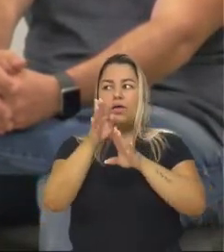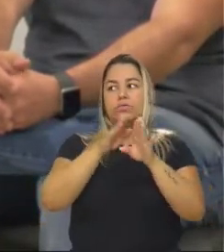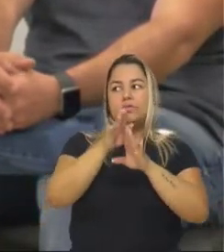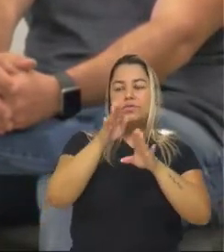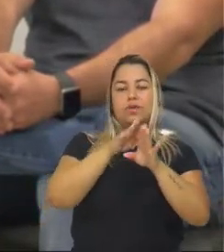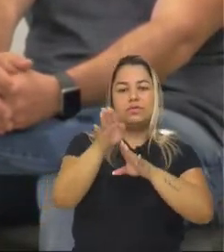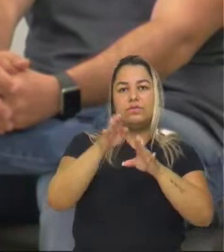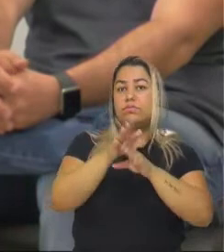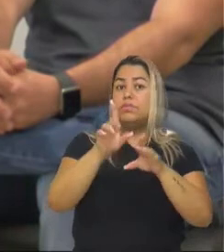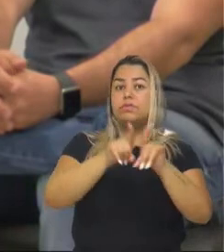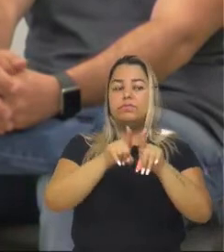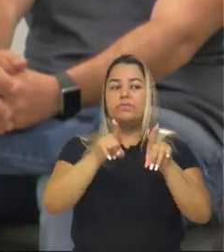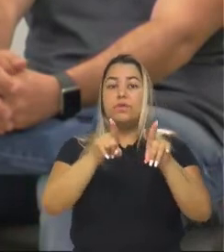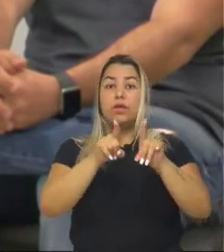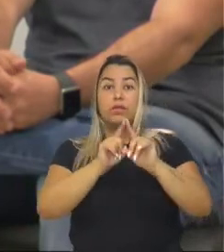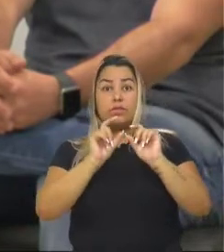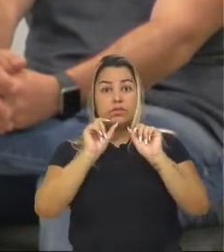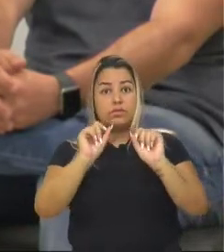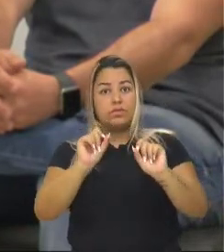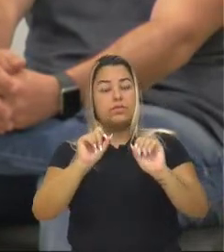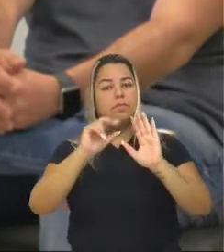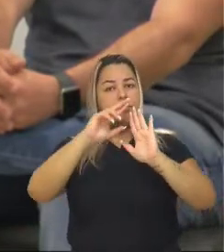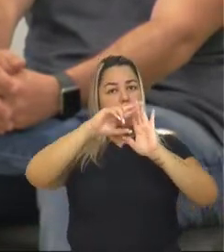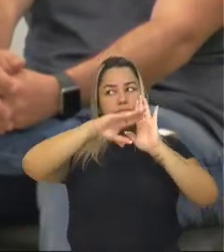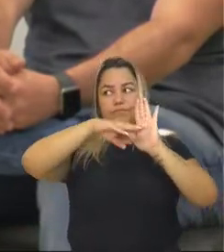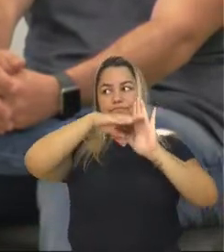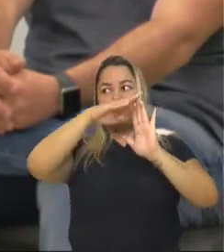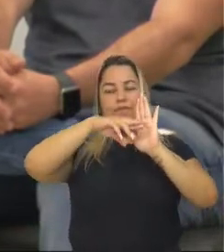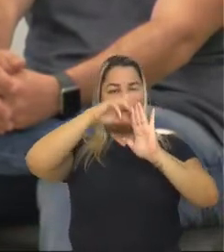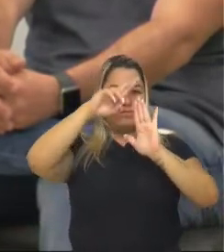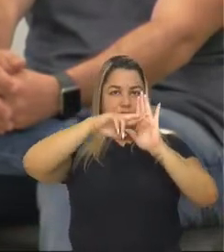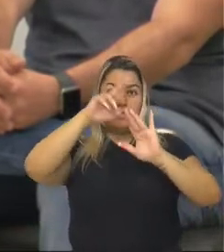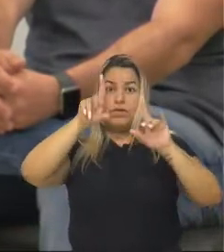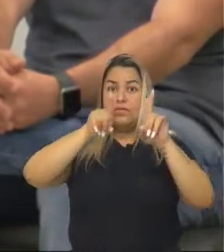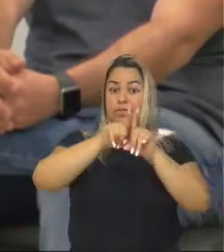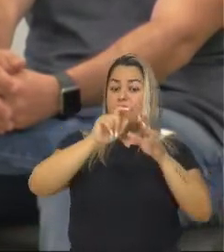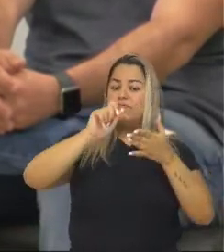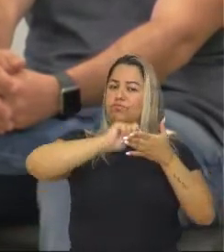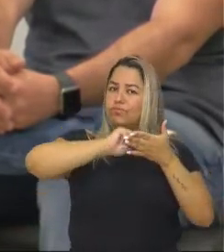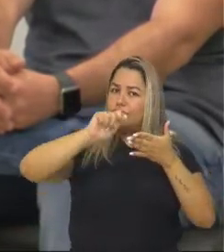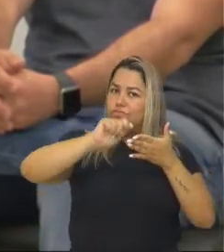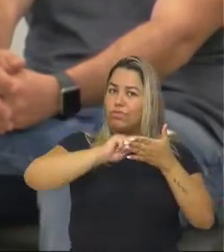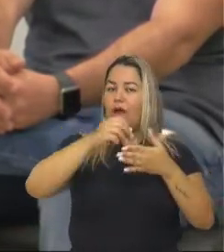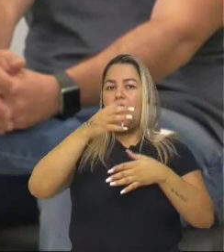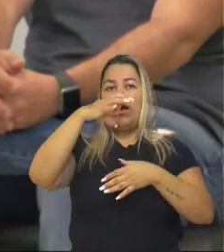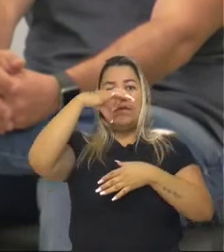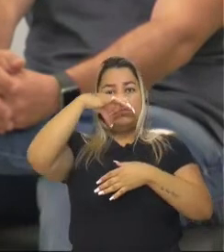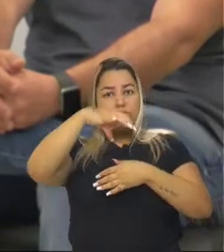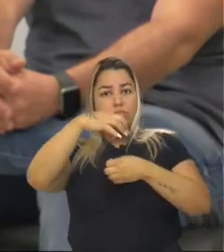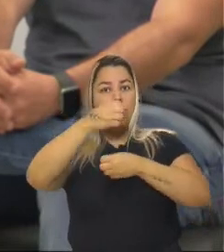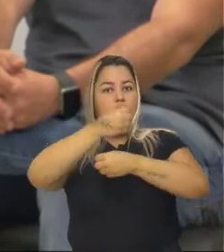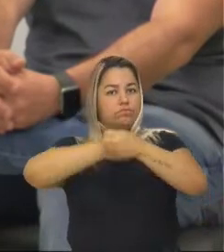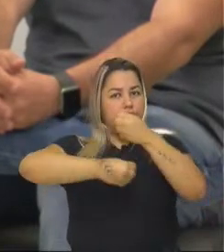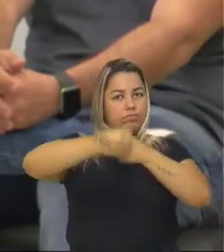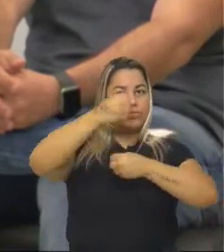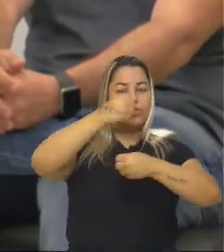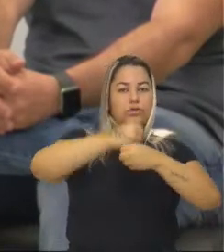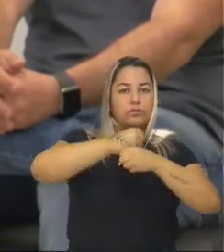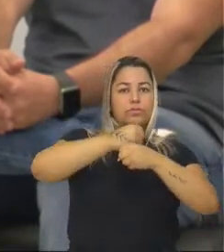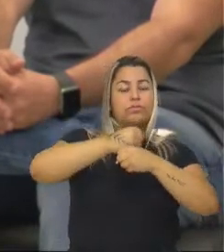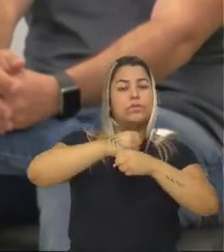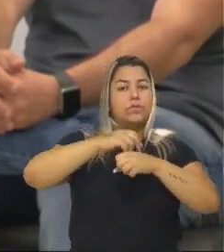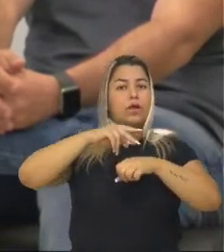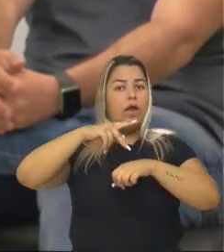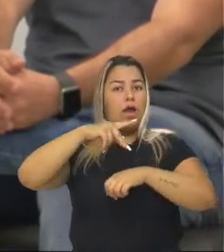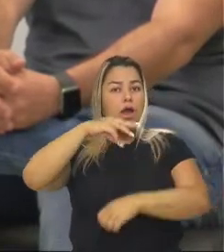desvio. Essa resolução, que foi assinada 9 anos após a OMS declarar